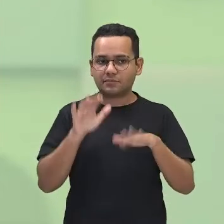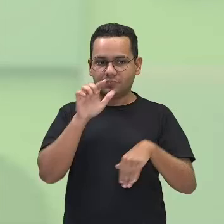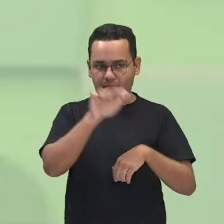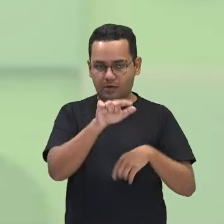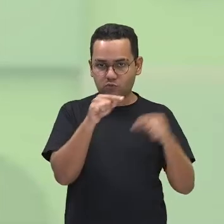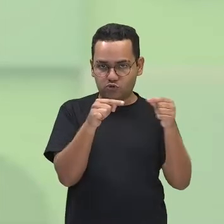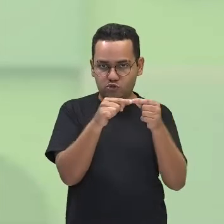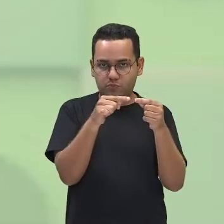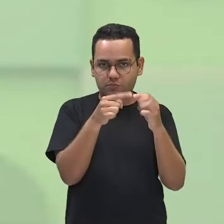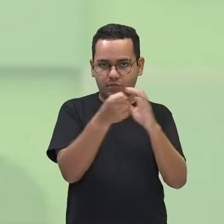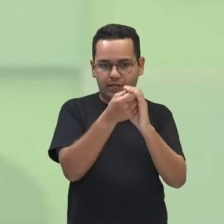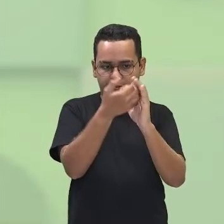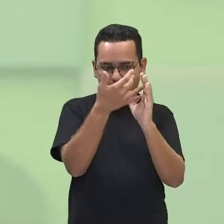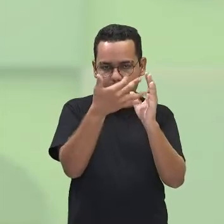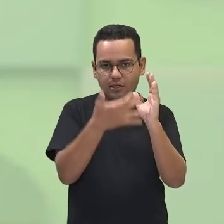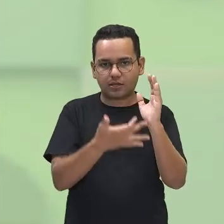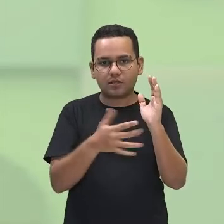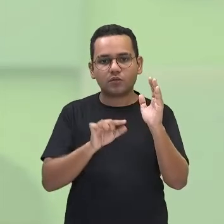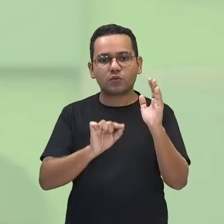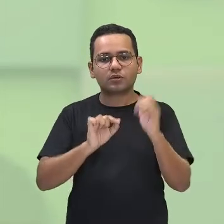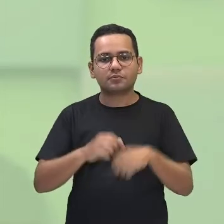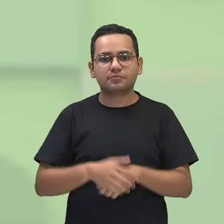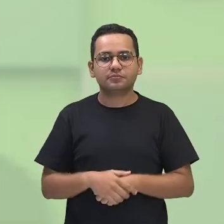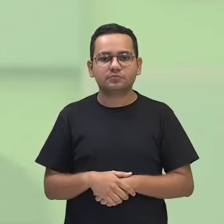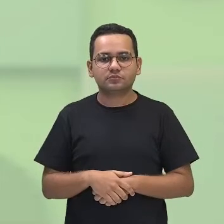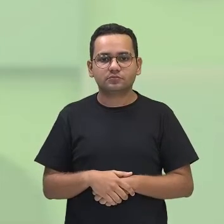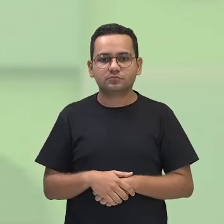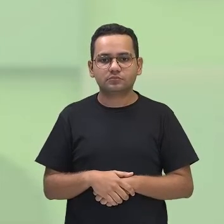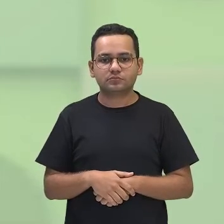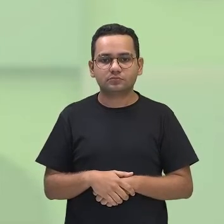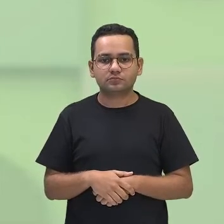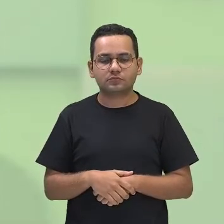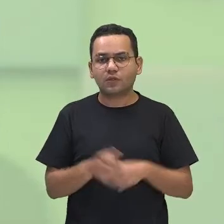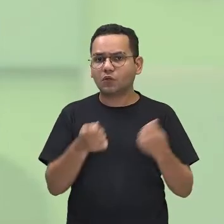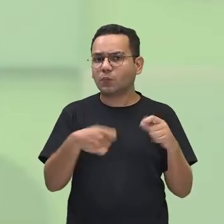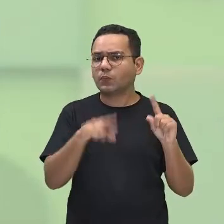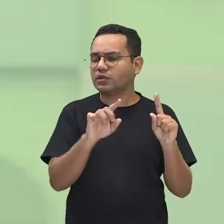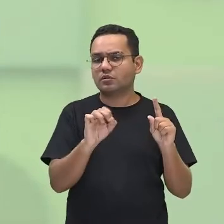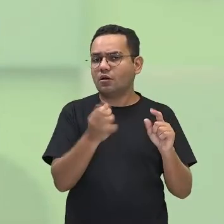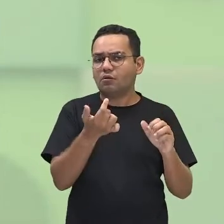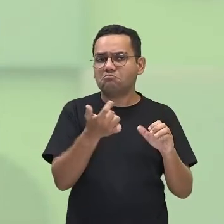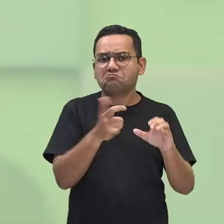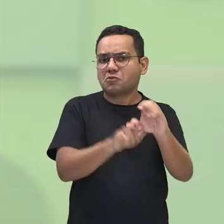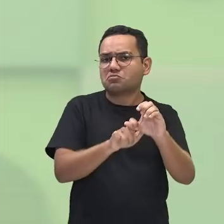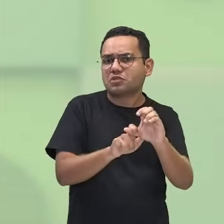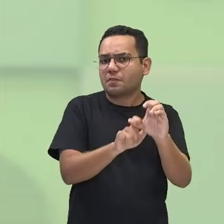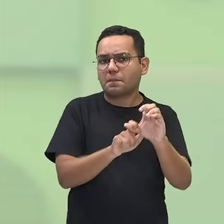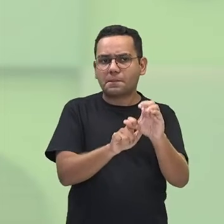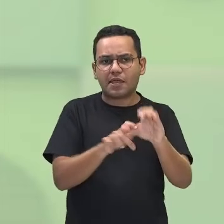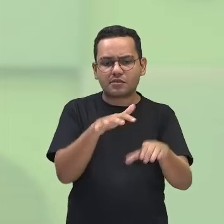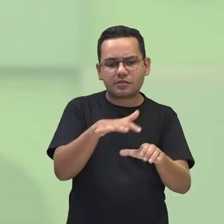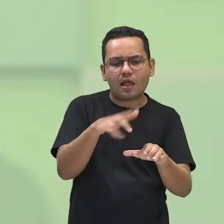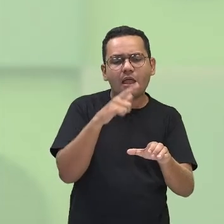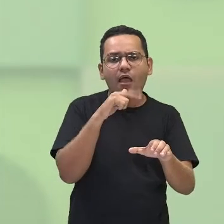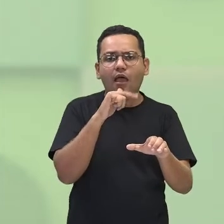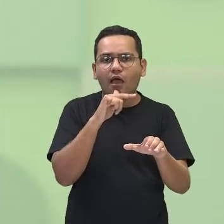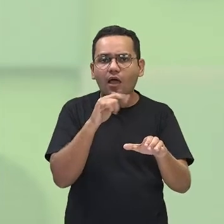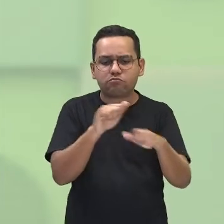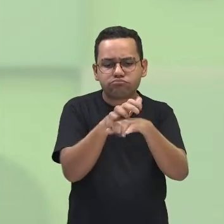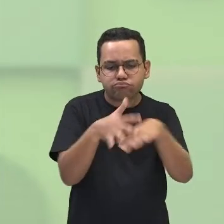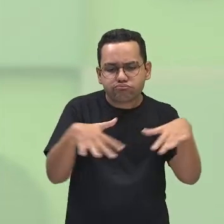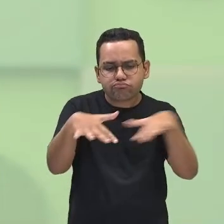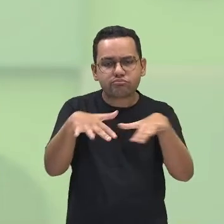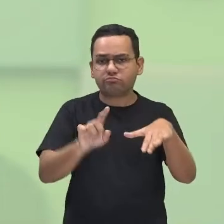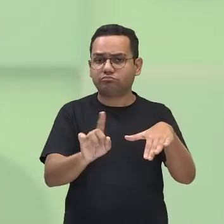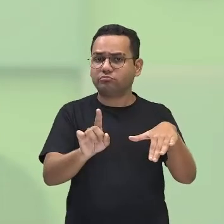elas não precisem, né, independe de o ambiente estar úmido, de ter presença de